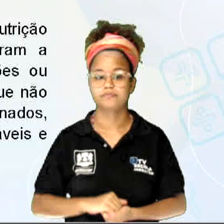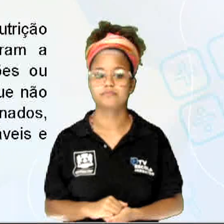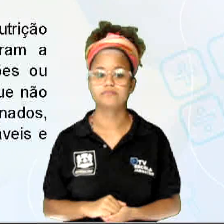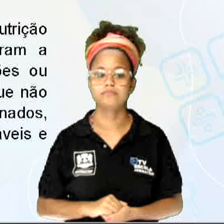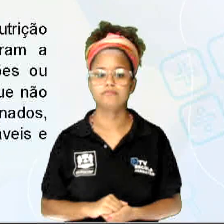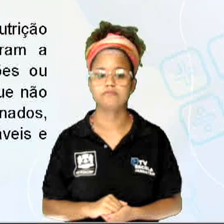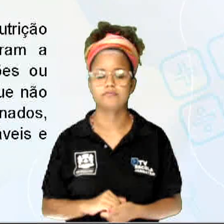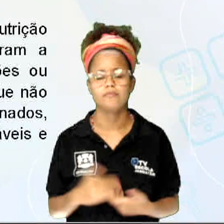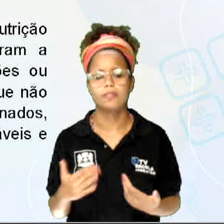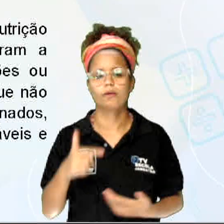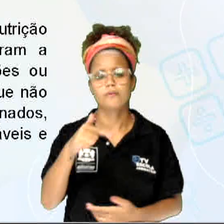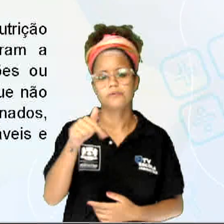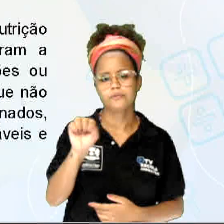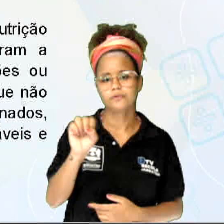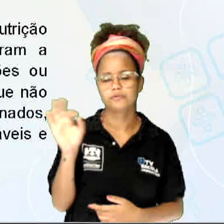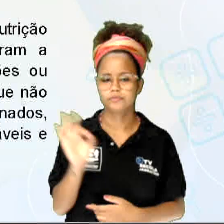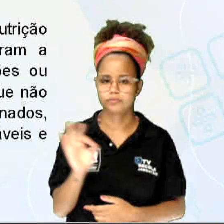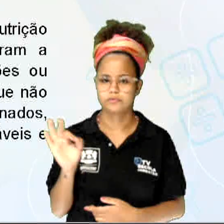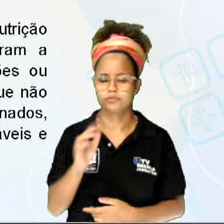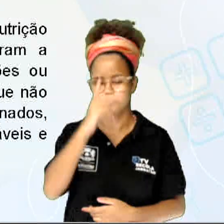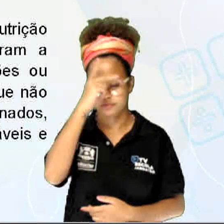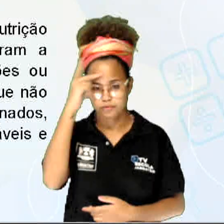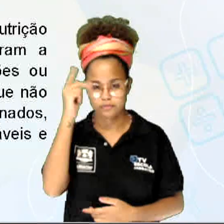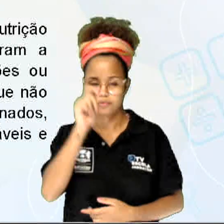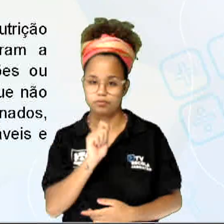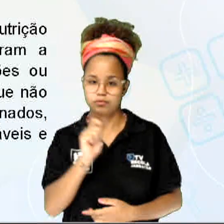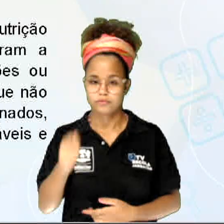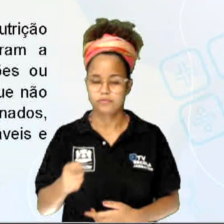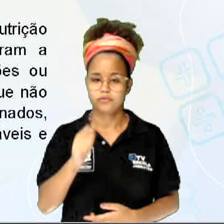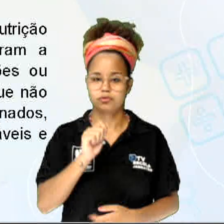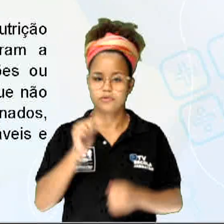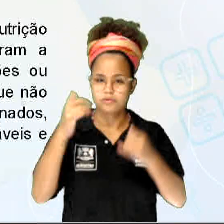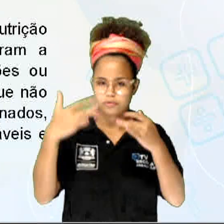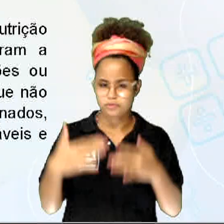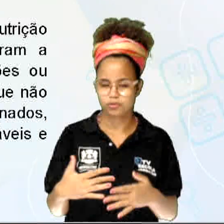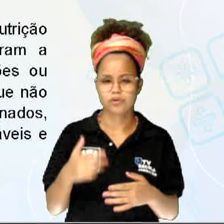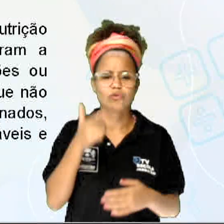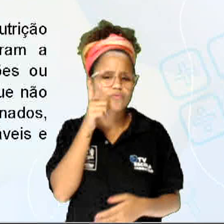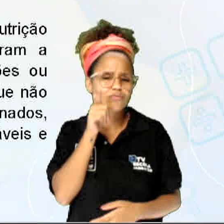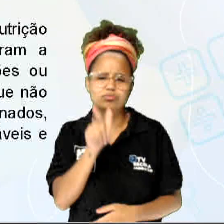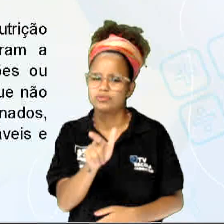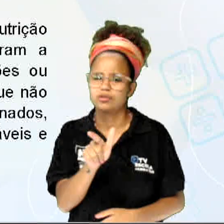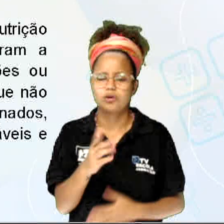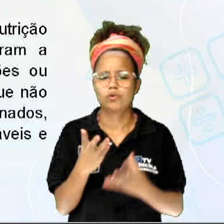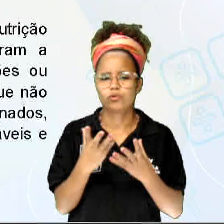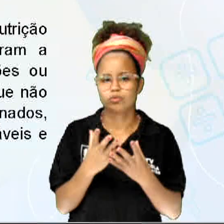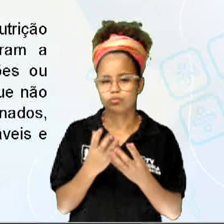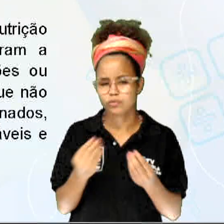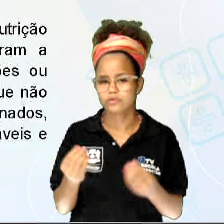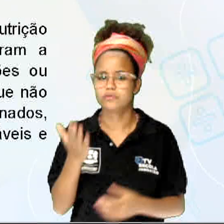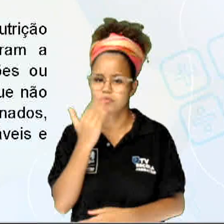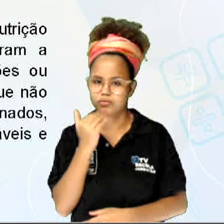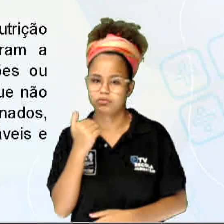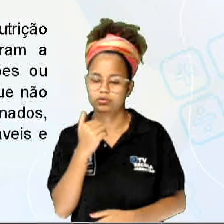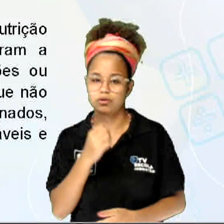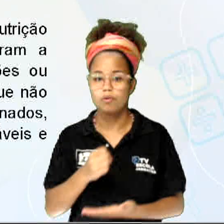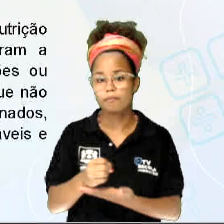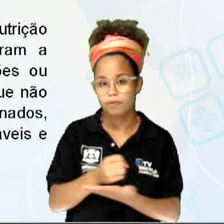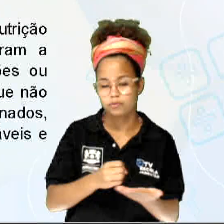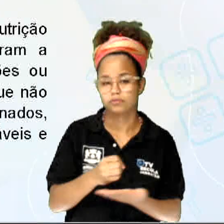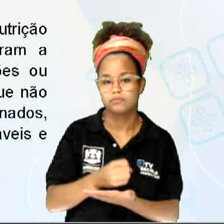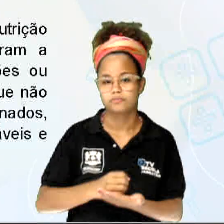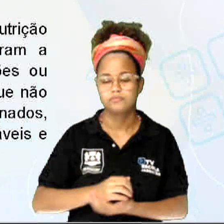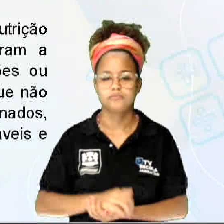Além disso, 78% dos entrevistados dizem que não conseguem muitos dos alimentos da cesta básica.